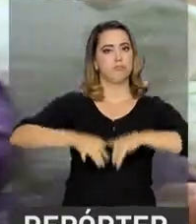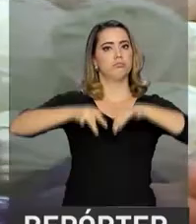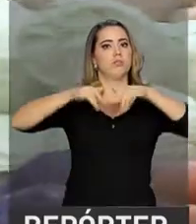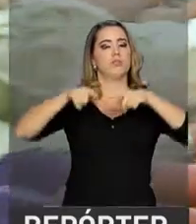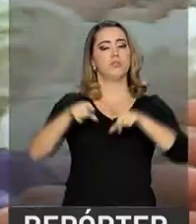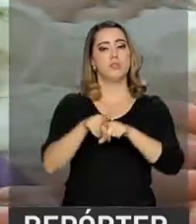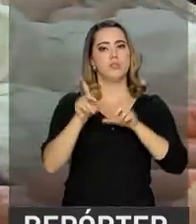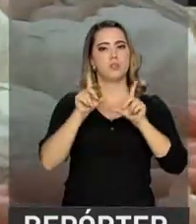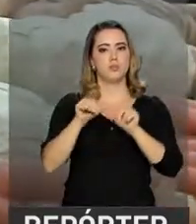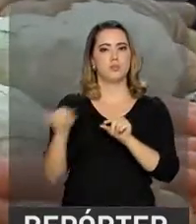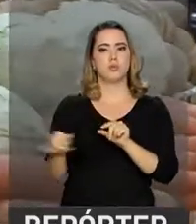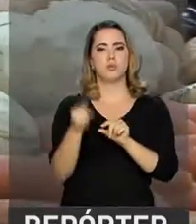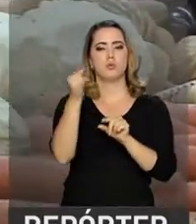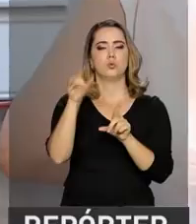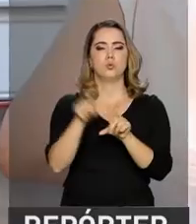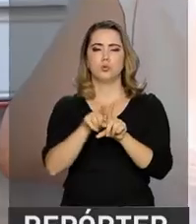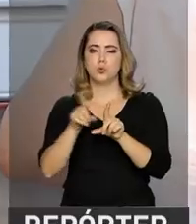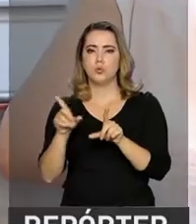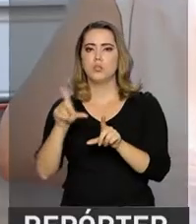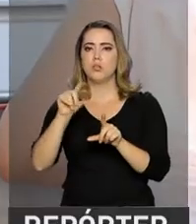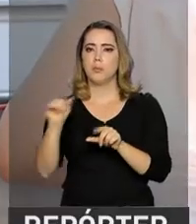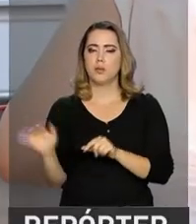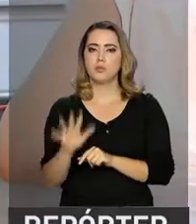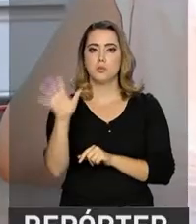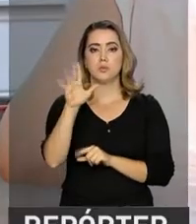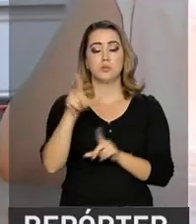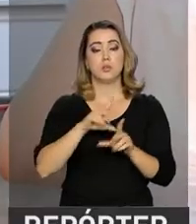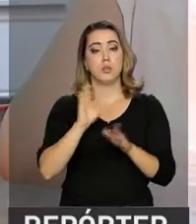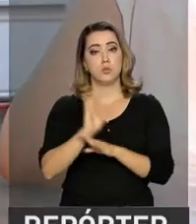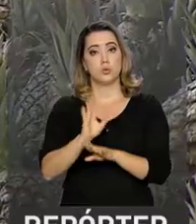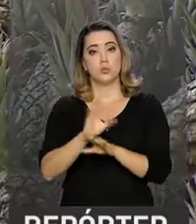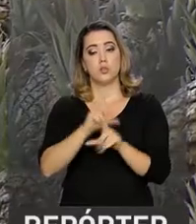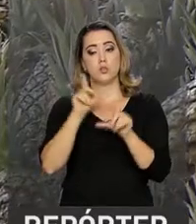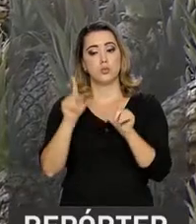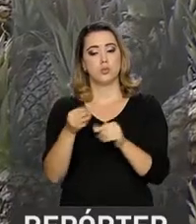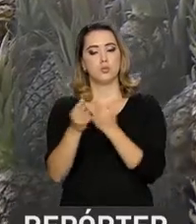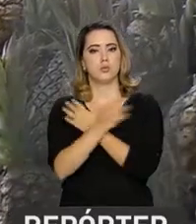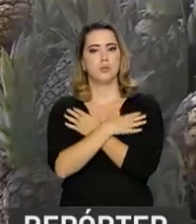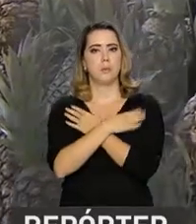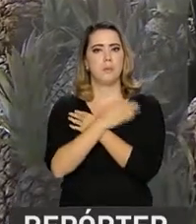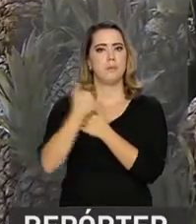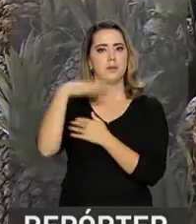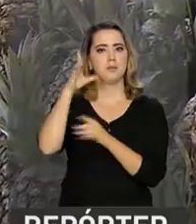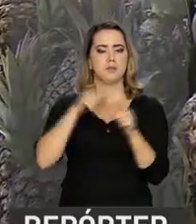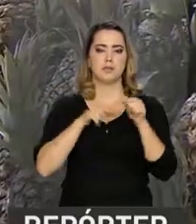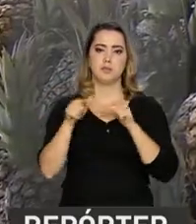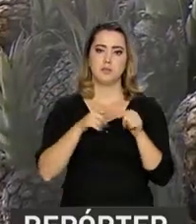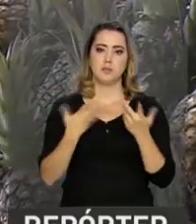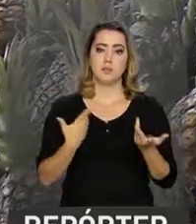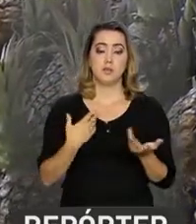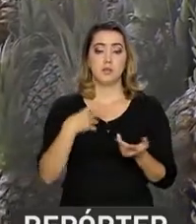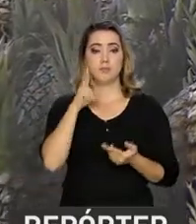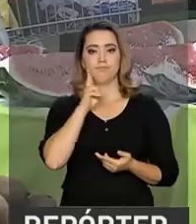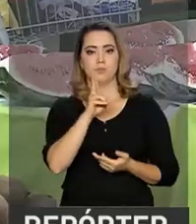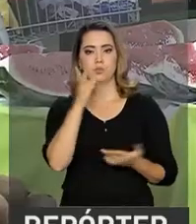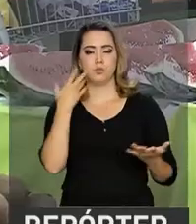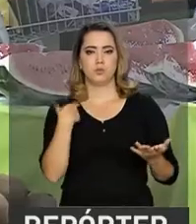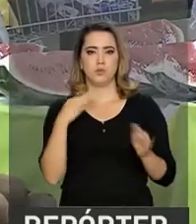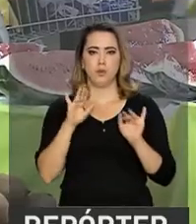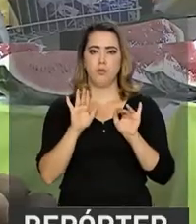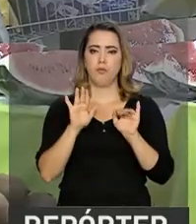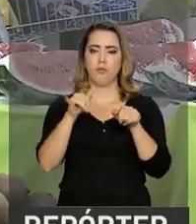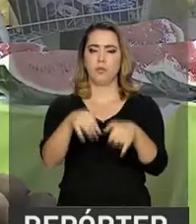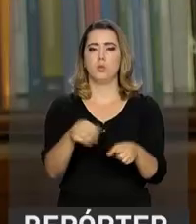juros e da inflação também contribuíram para a diminuição do desemprego e para o aumento das vagas de emprego. O cenário previsto para o fim do